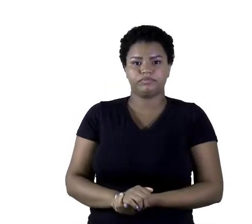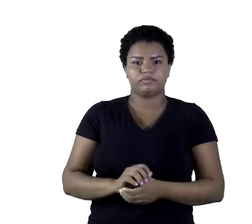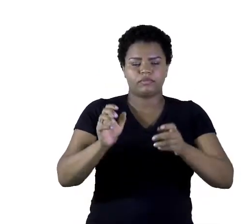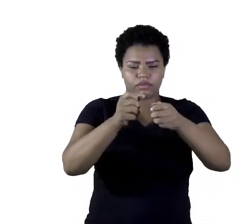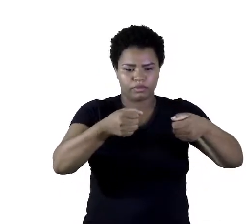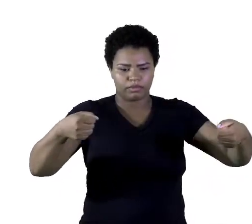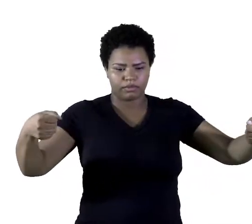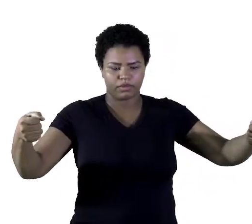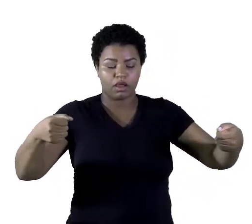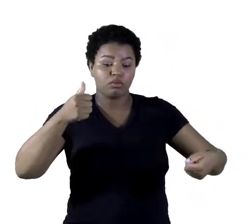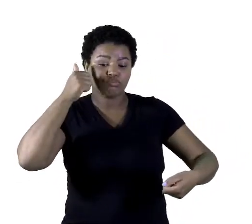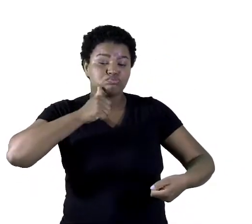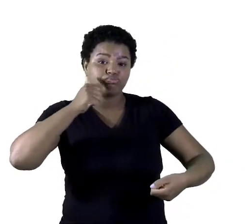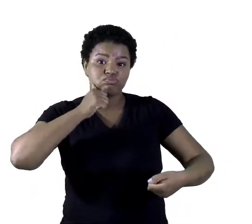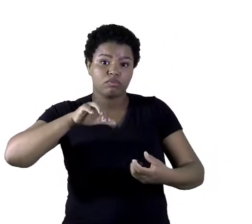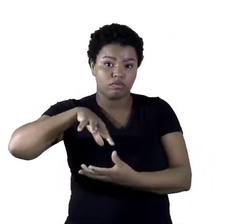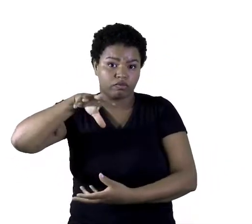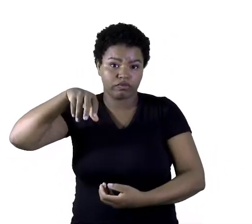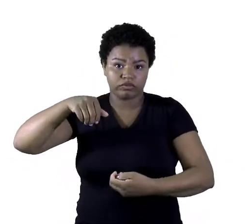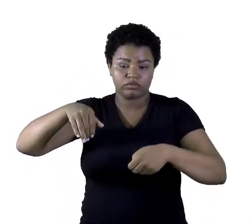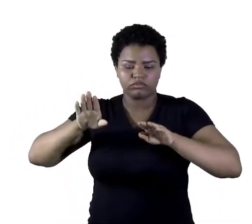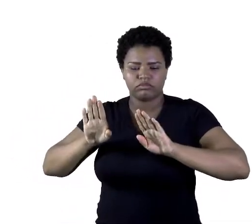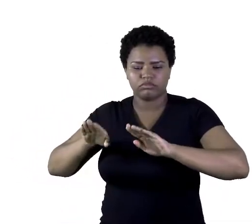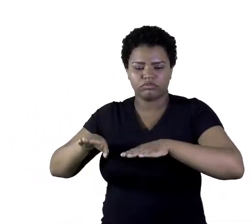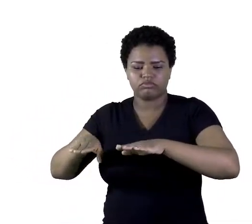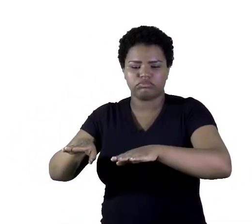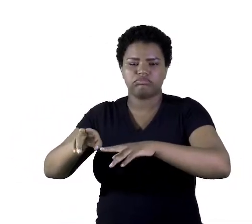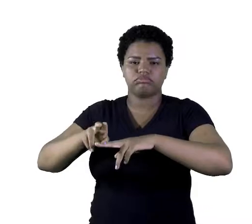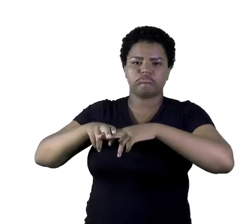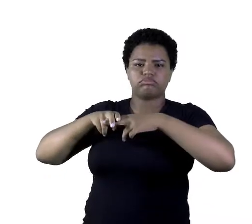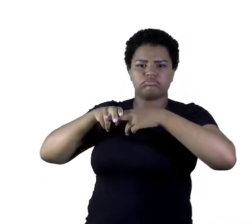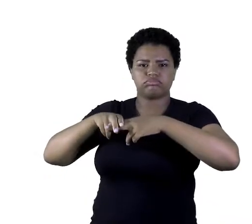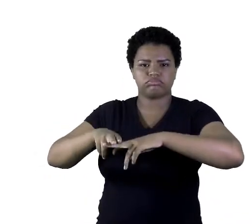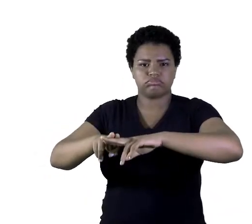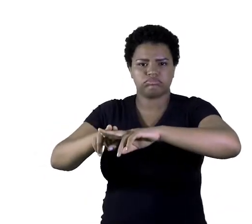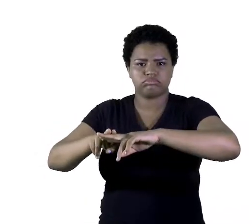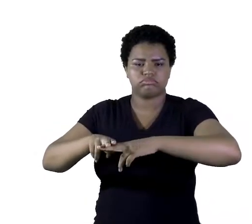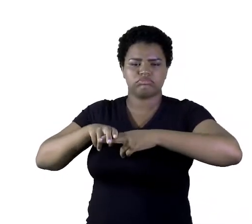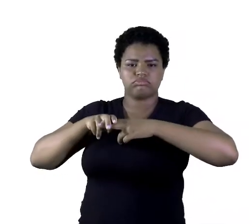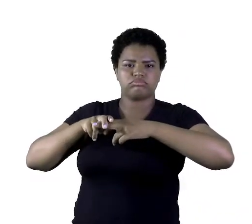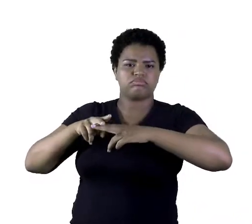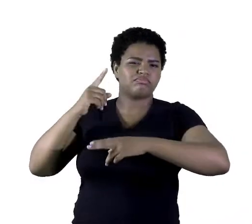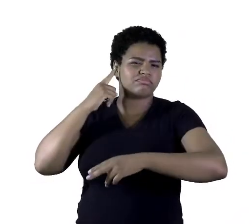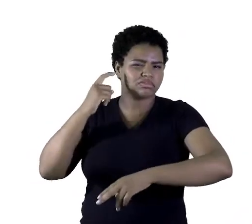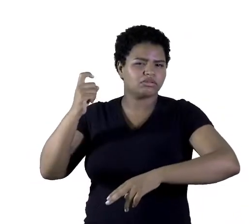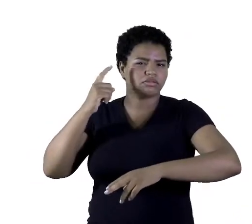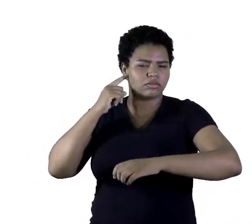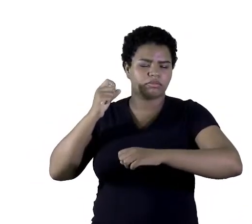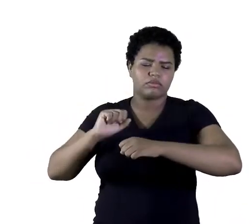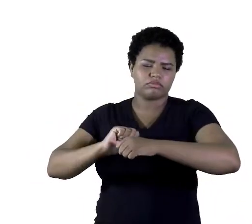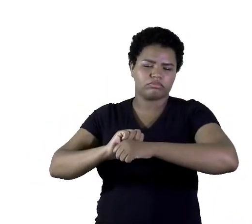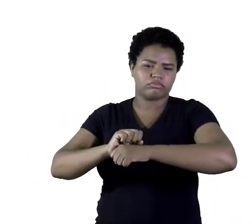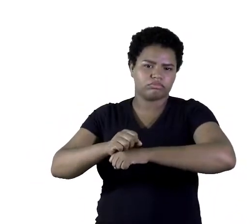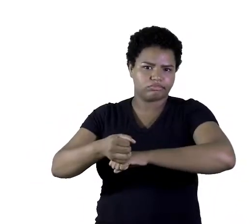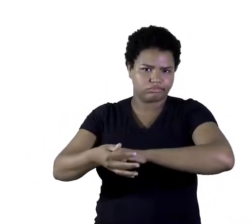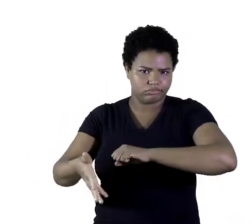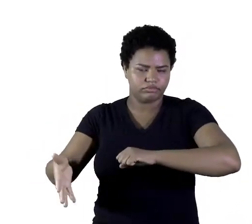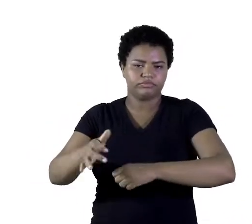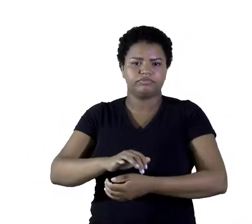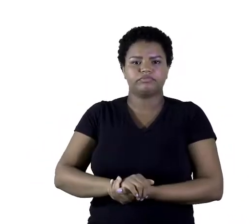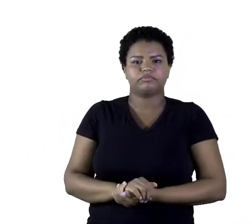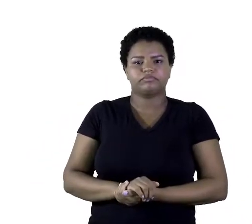faz tricô, balançando-se na cadeira, que range compassadamente.